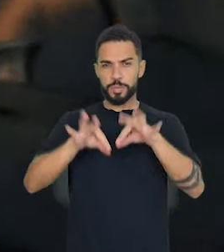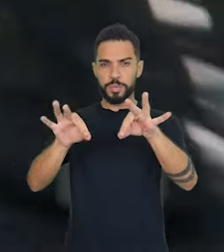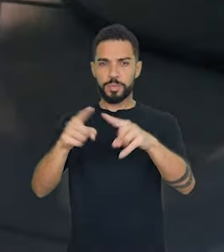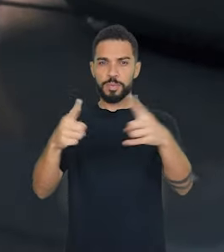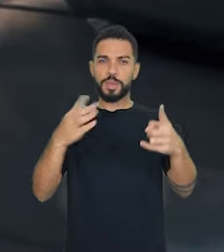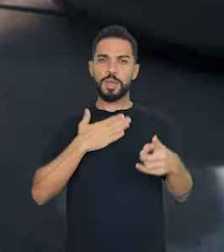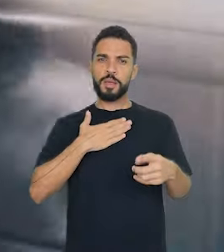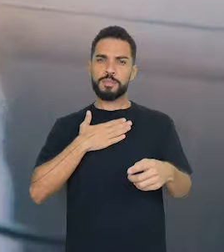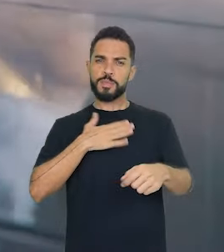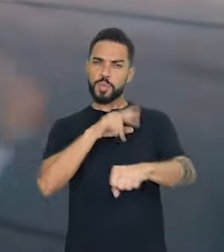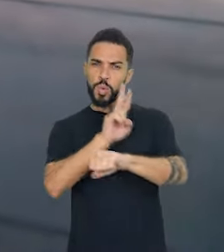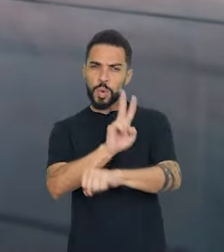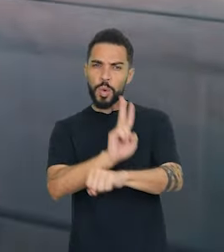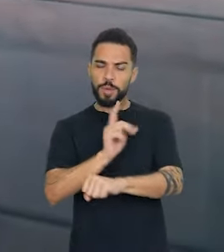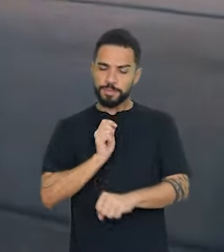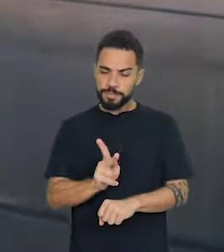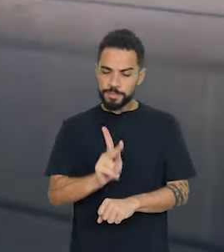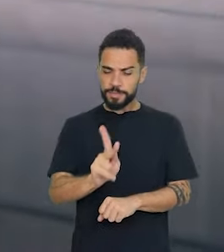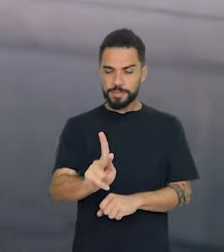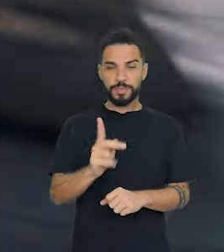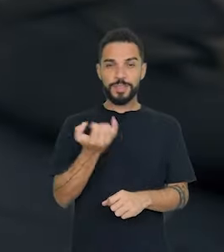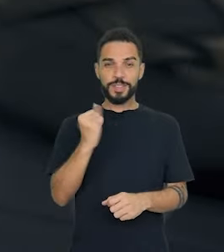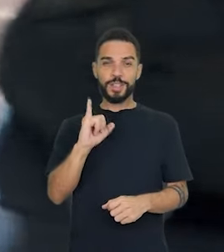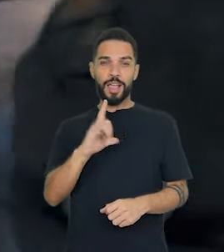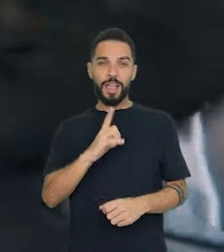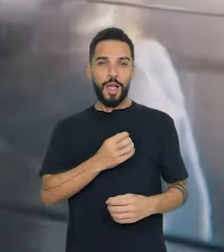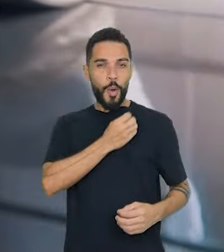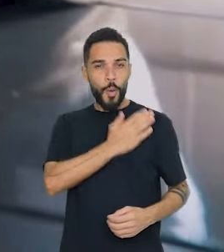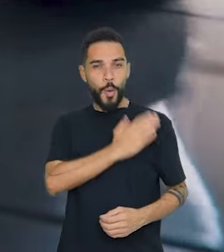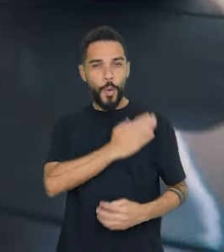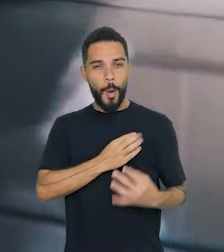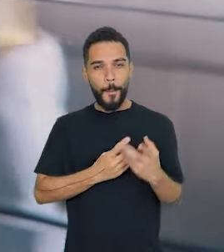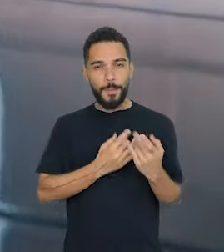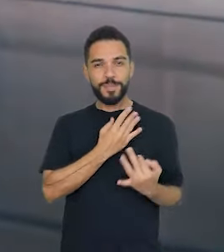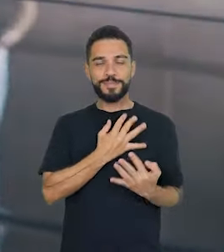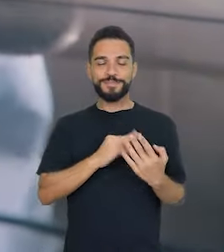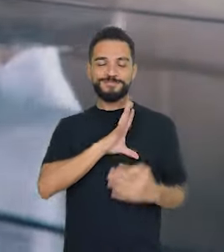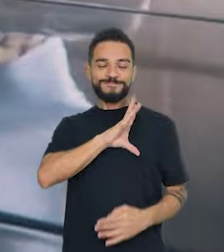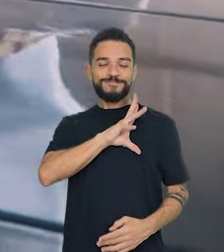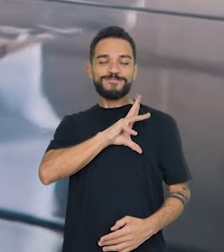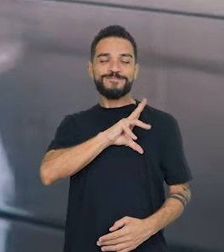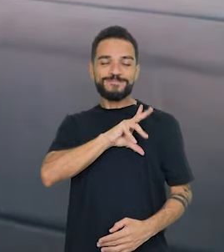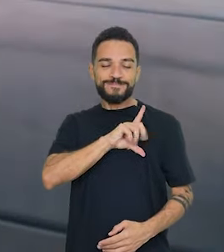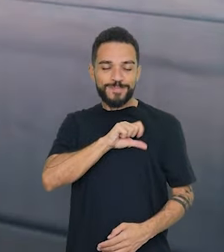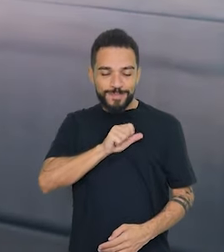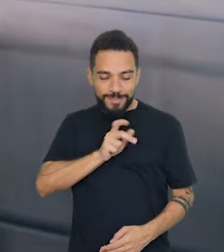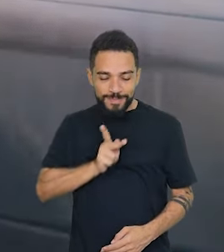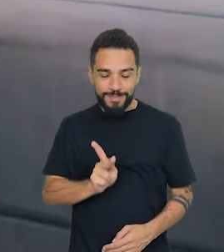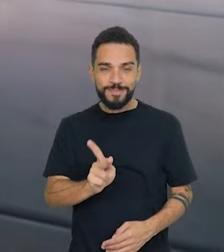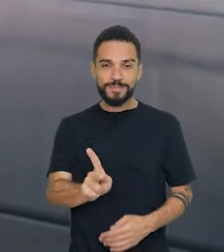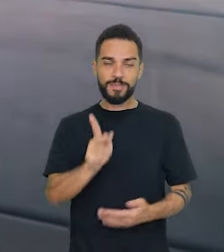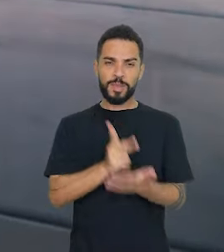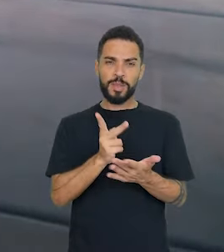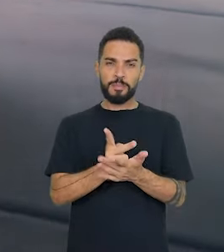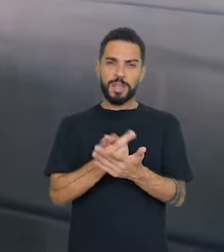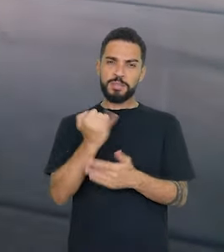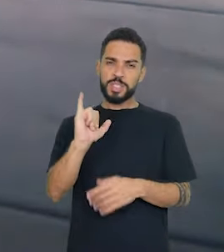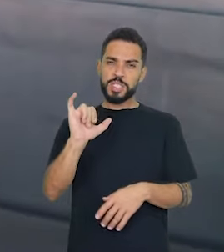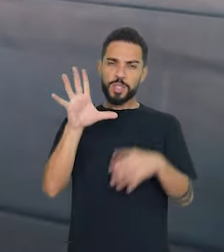fado, é legado, como uma chama que não se apaga, mesmo nas noites de um céu